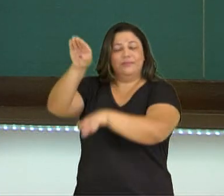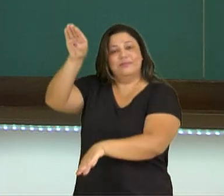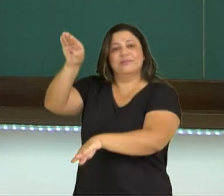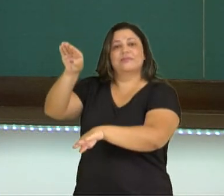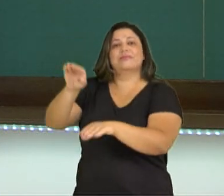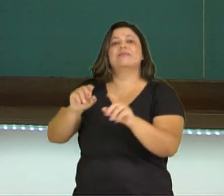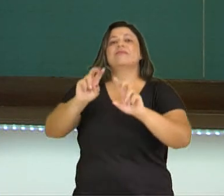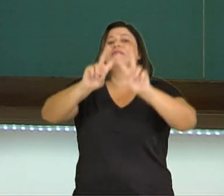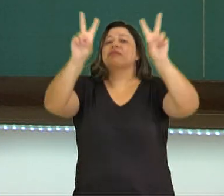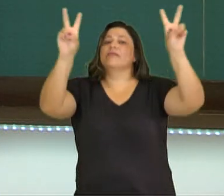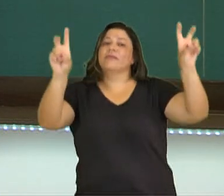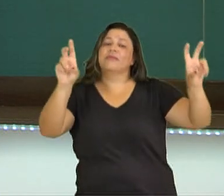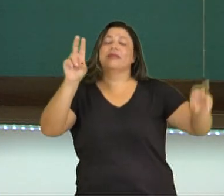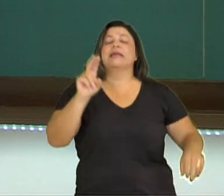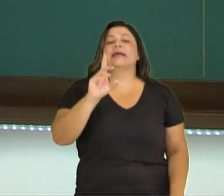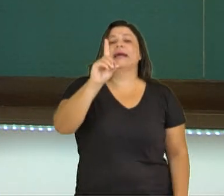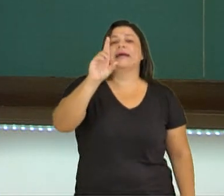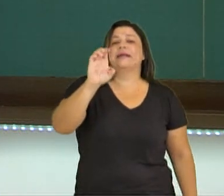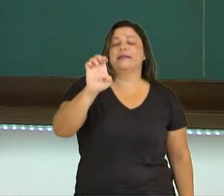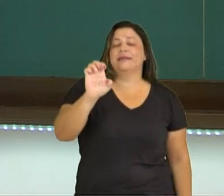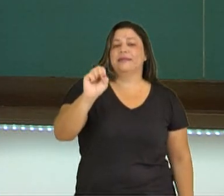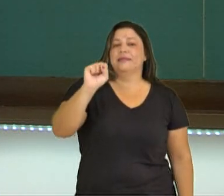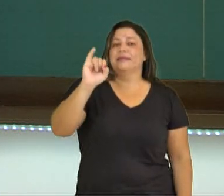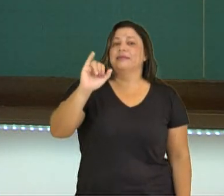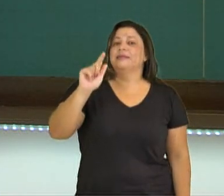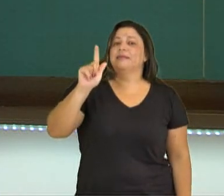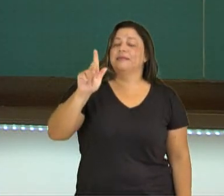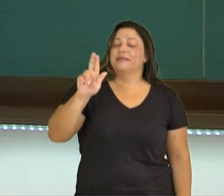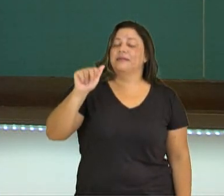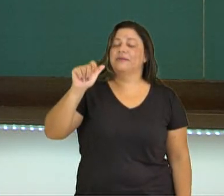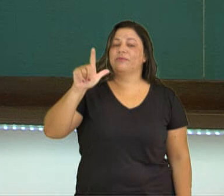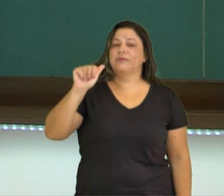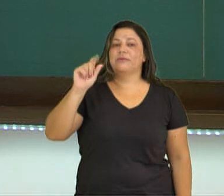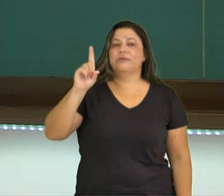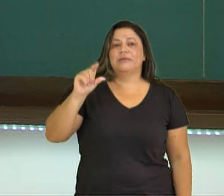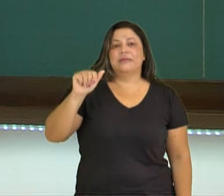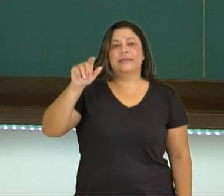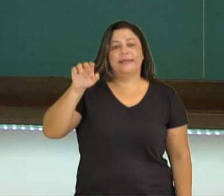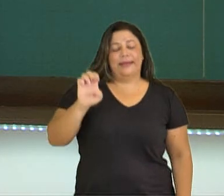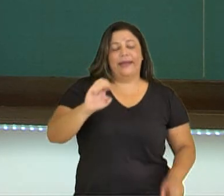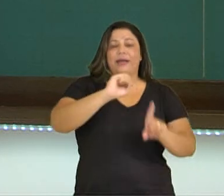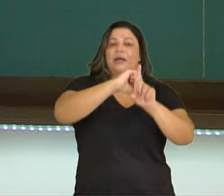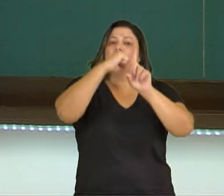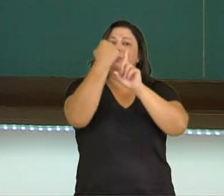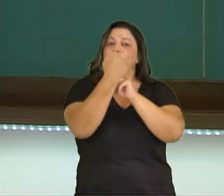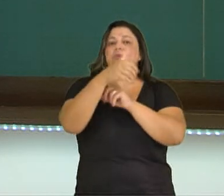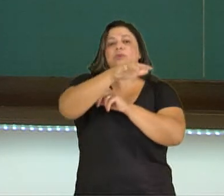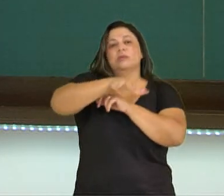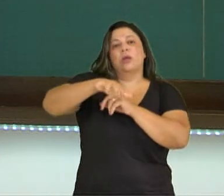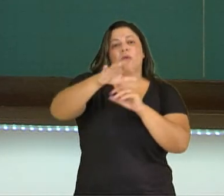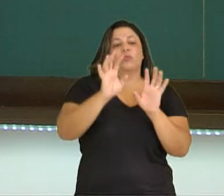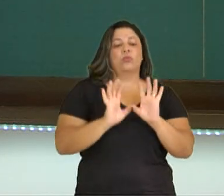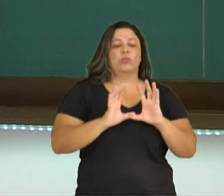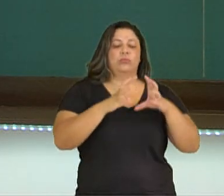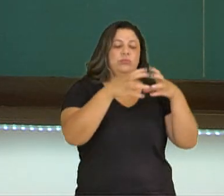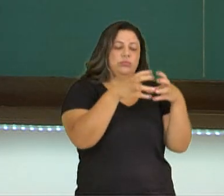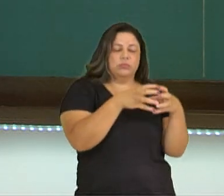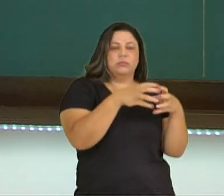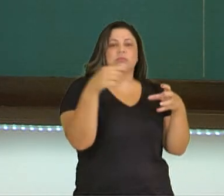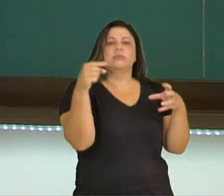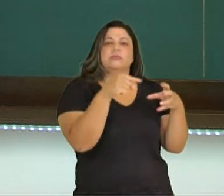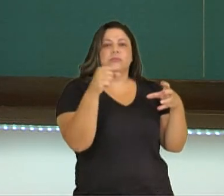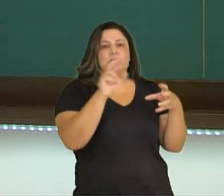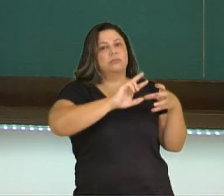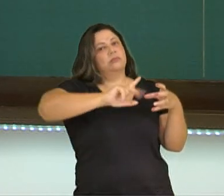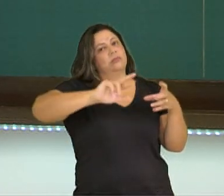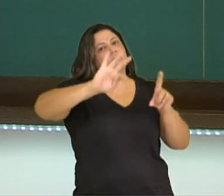a desigualdade social? Dentro de uma sociedade, de um grupo de pessoas, nós vamos ter diferentes